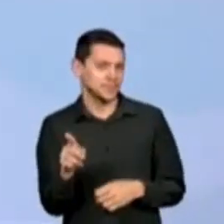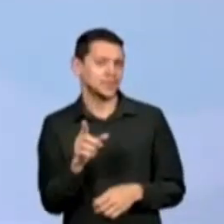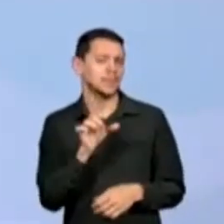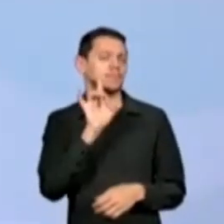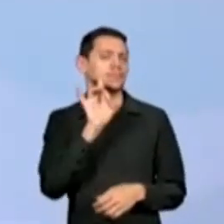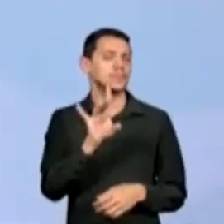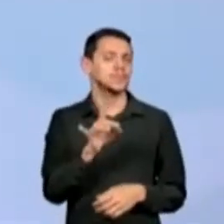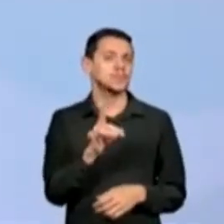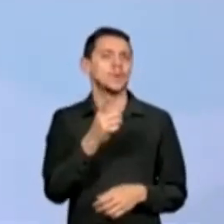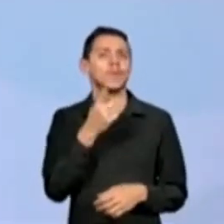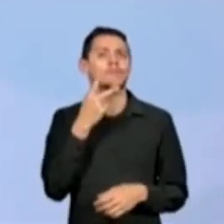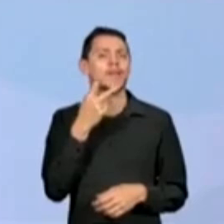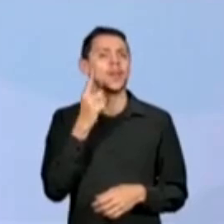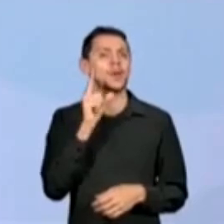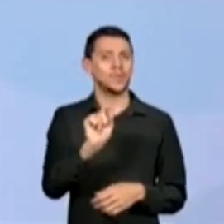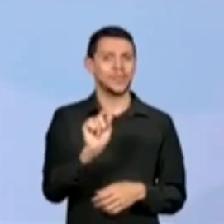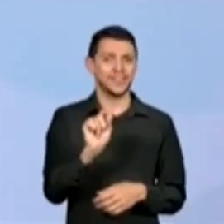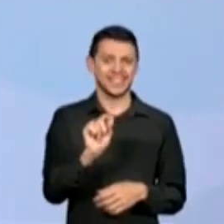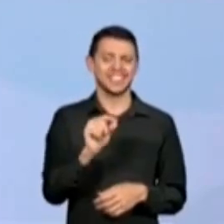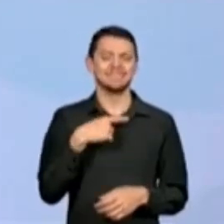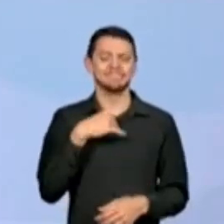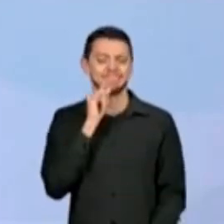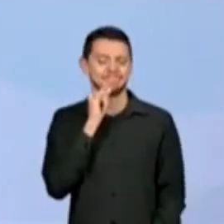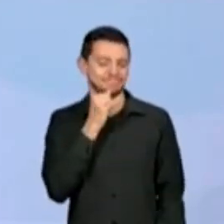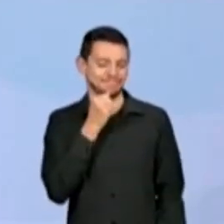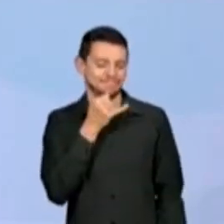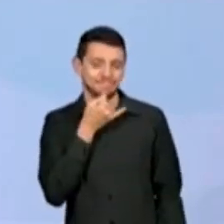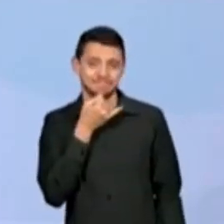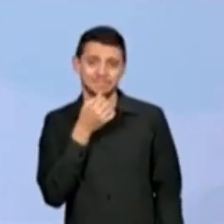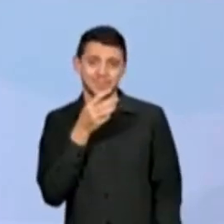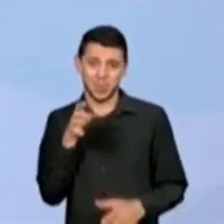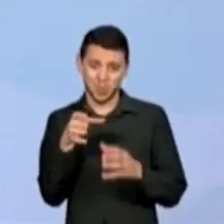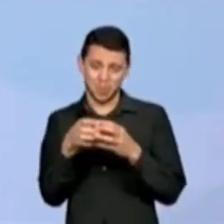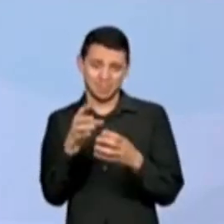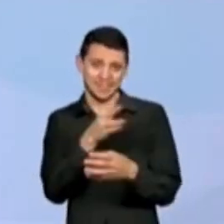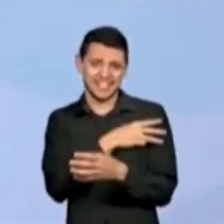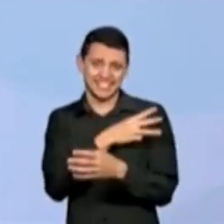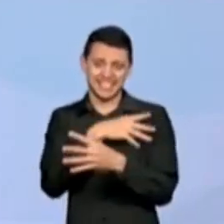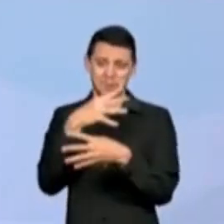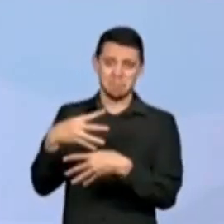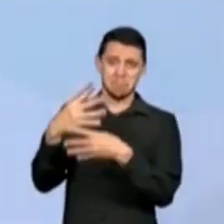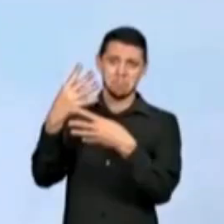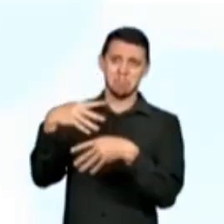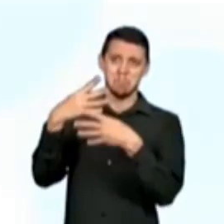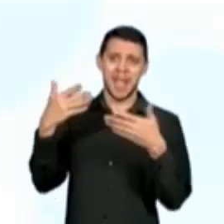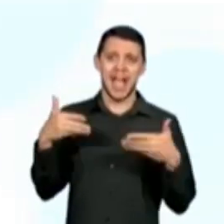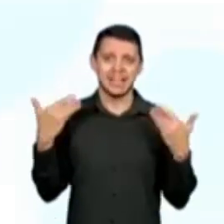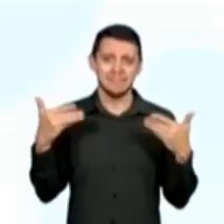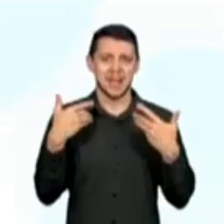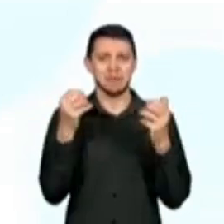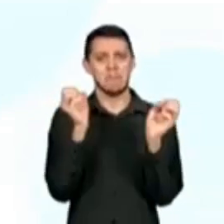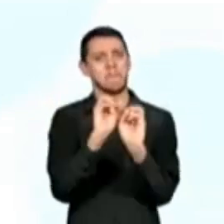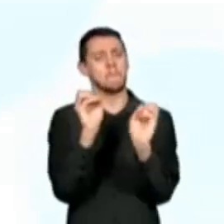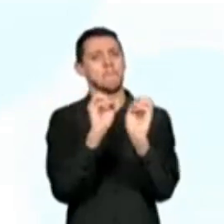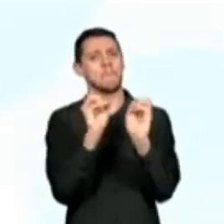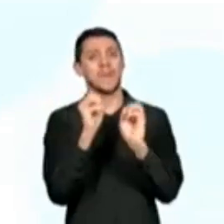uma coisa. Eu tô triste porque a galera do terceiro ano não tá interagindo com a gente. Gente, bora lá, sexta-feira, animação. Sexta-feira eu sou visita. Venha